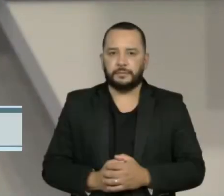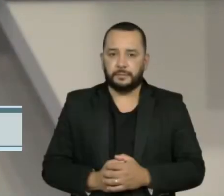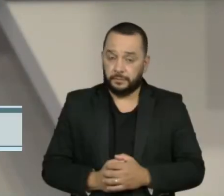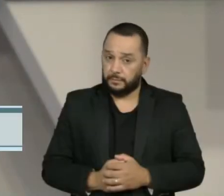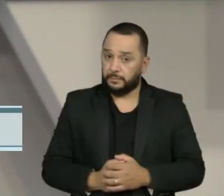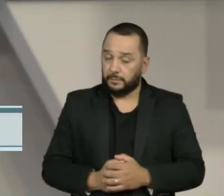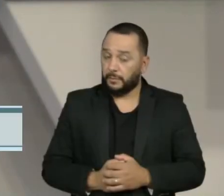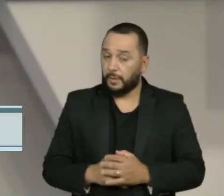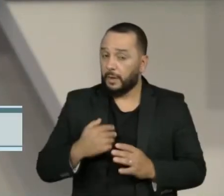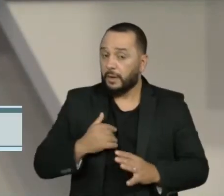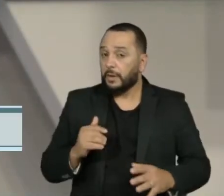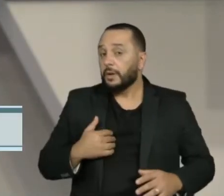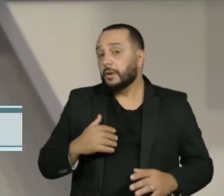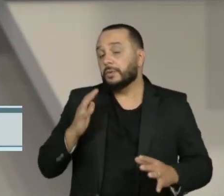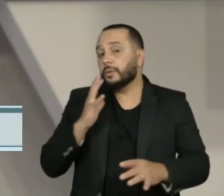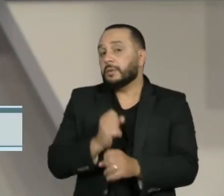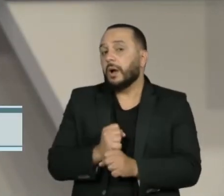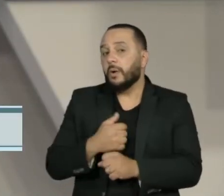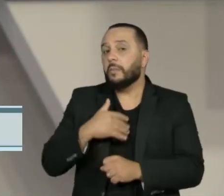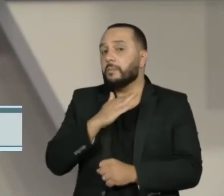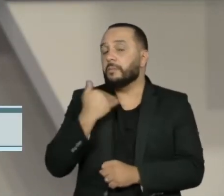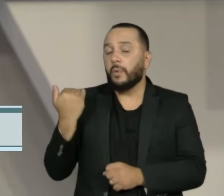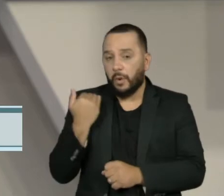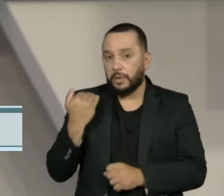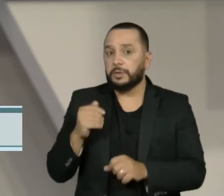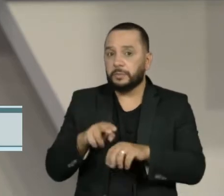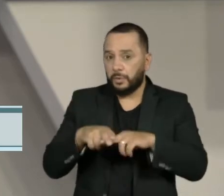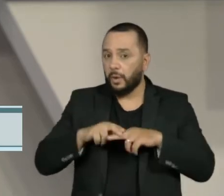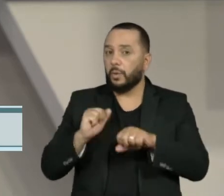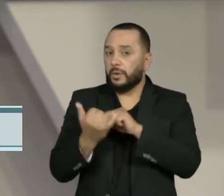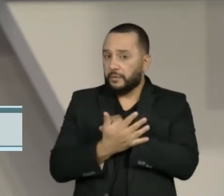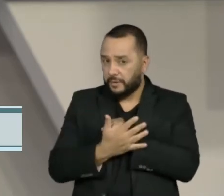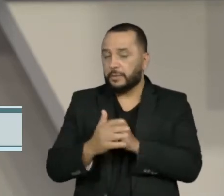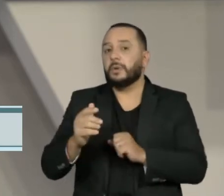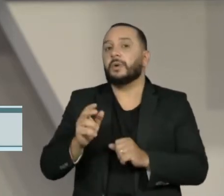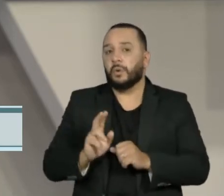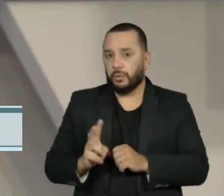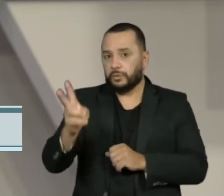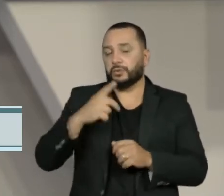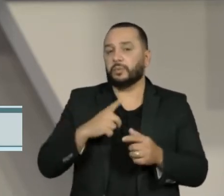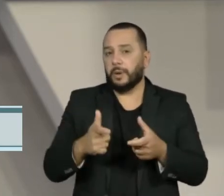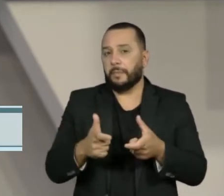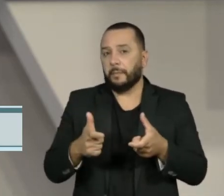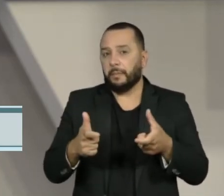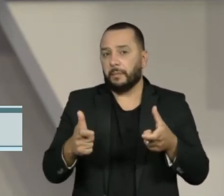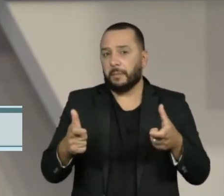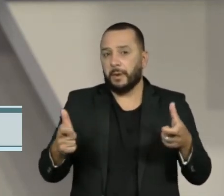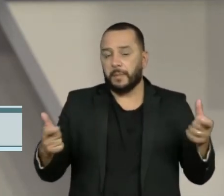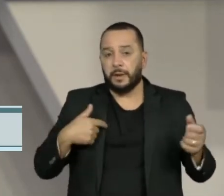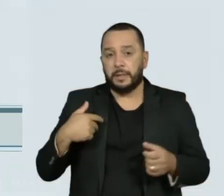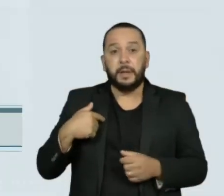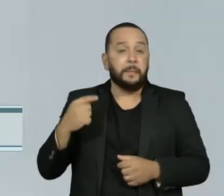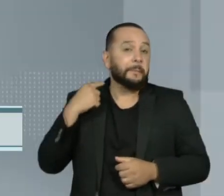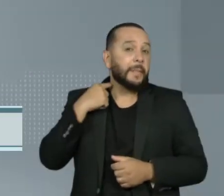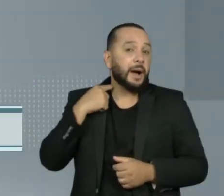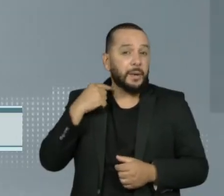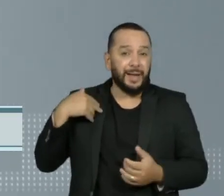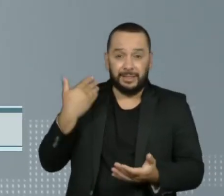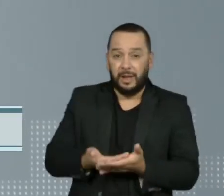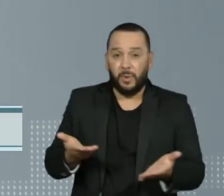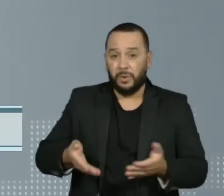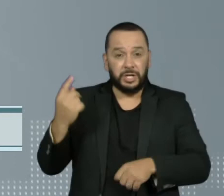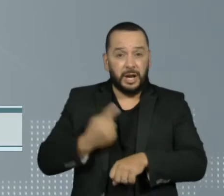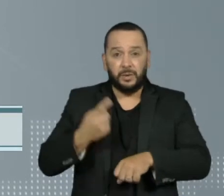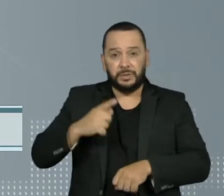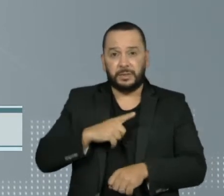As médias de casos e mortes pelo coronavírus continuam a subir para os maiores percentuais desde maio no país.